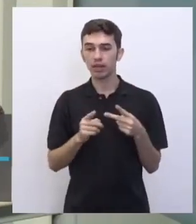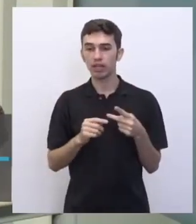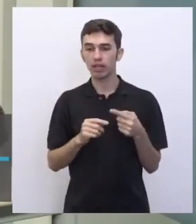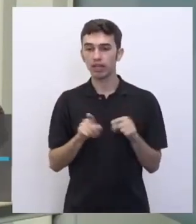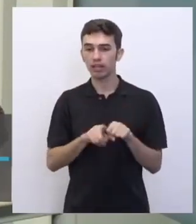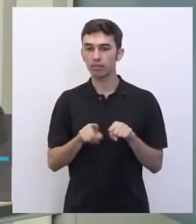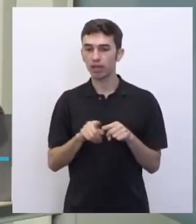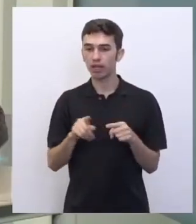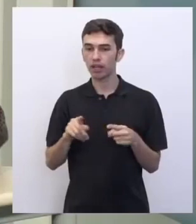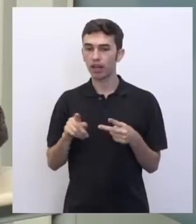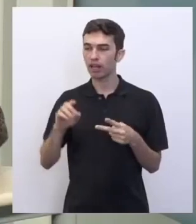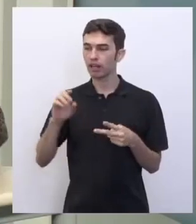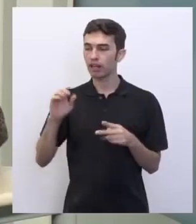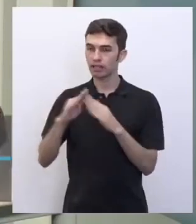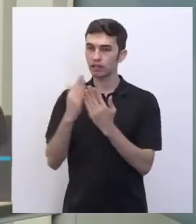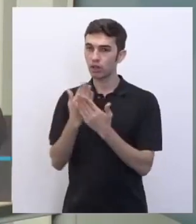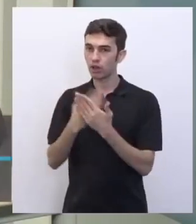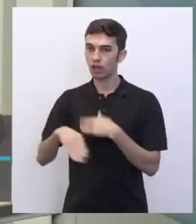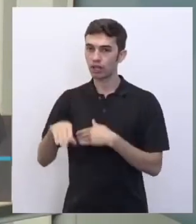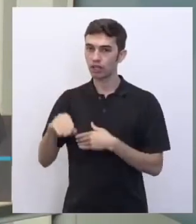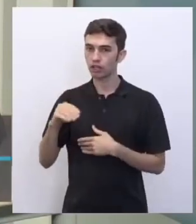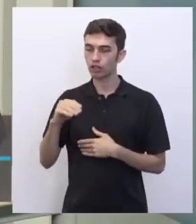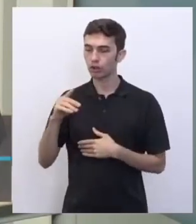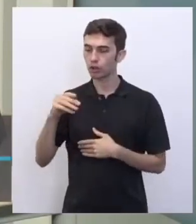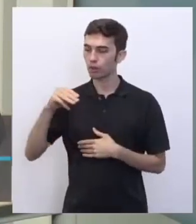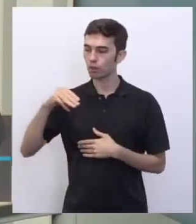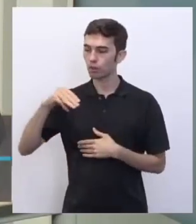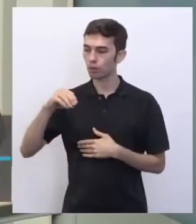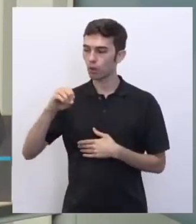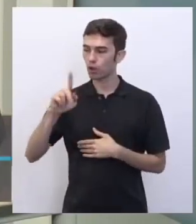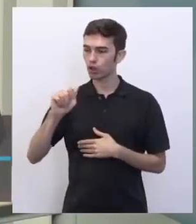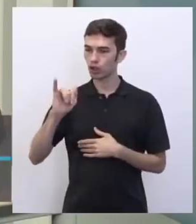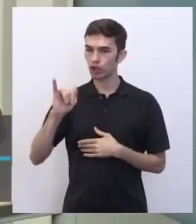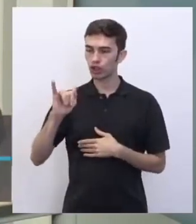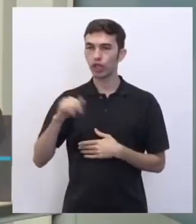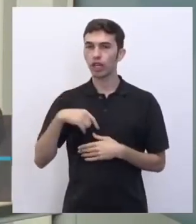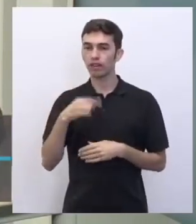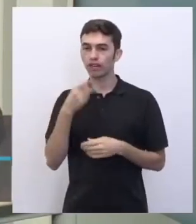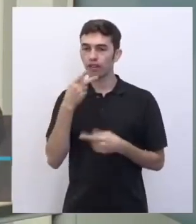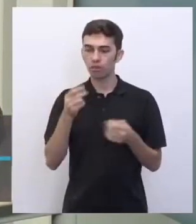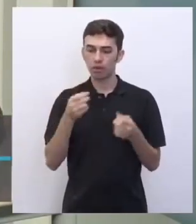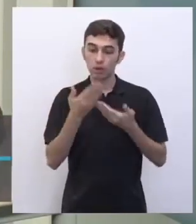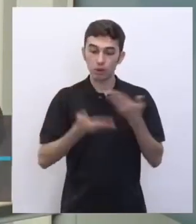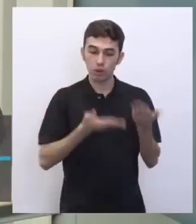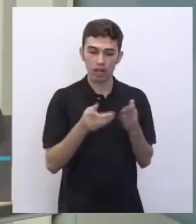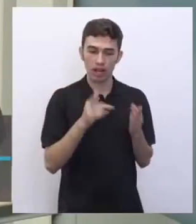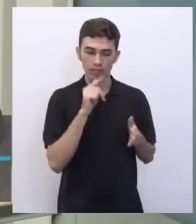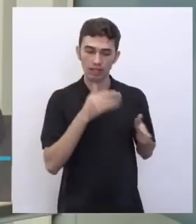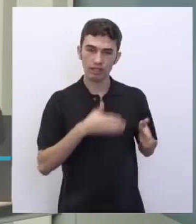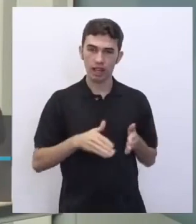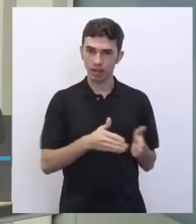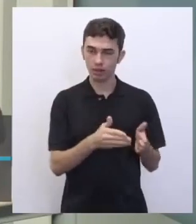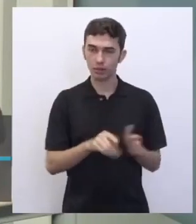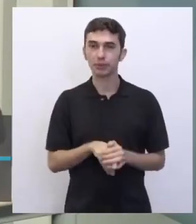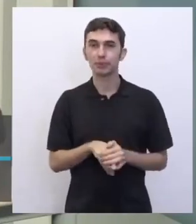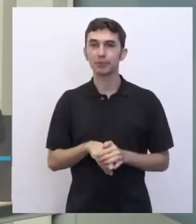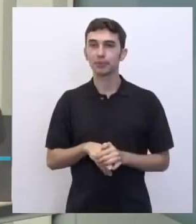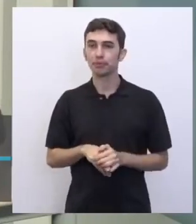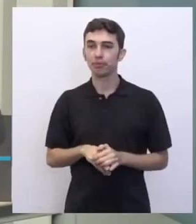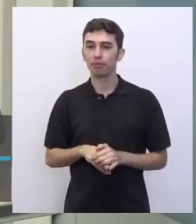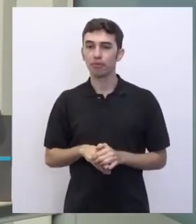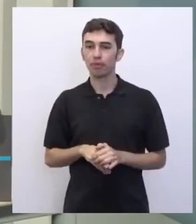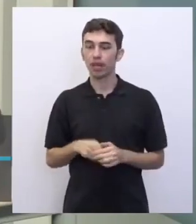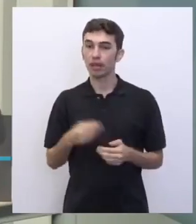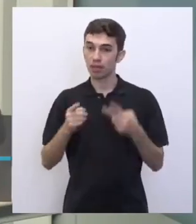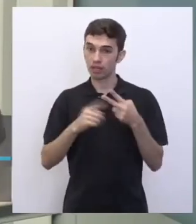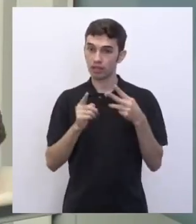lá da Escola Sônia de Mogi Guaçu, que é importante para cuidar das nascentes. Com relação à segunda questão, né, se você